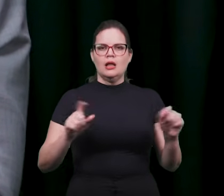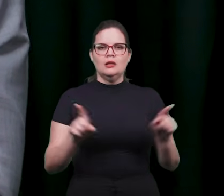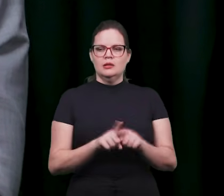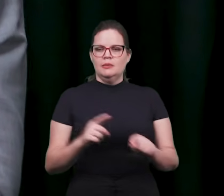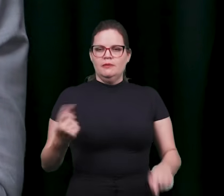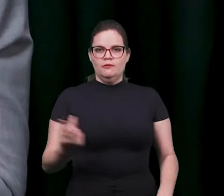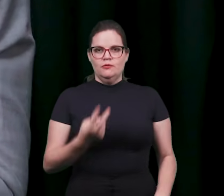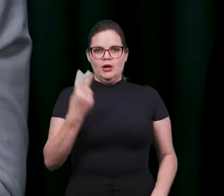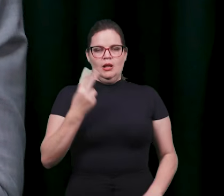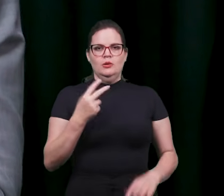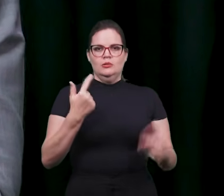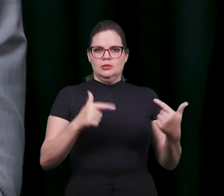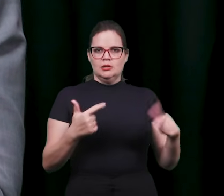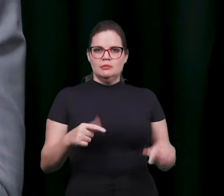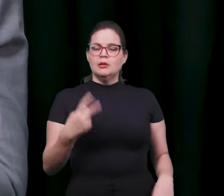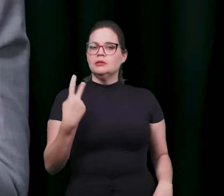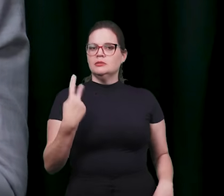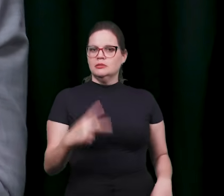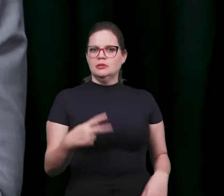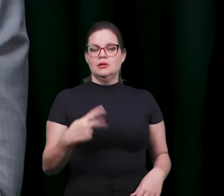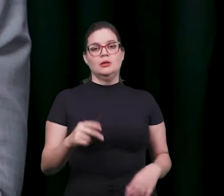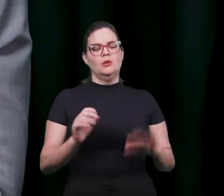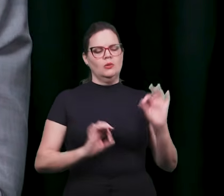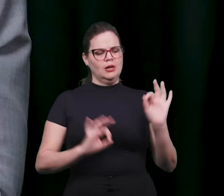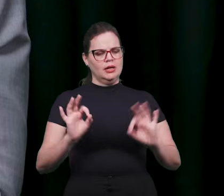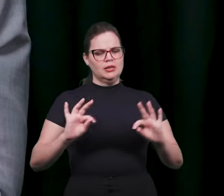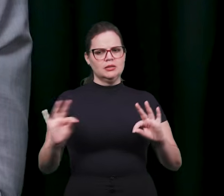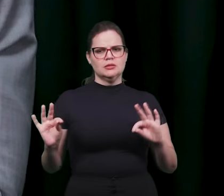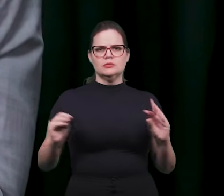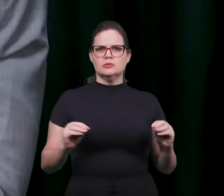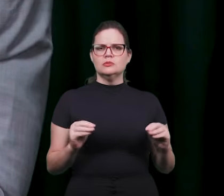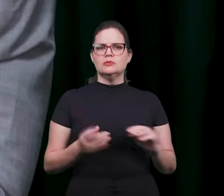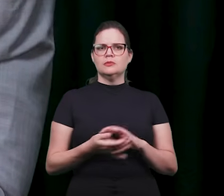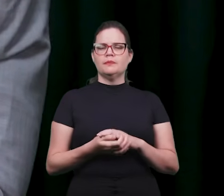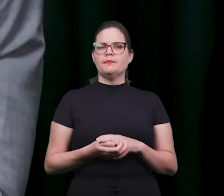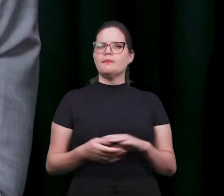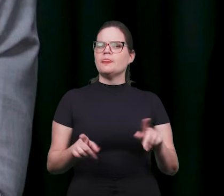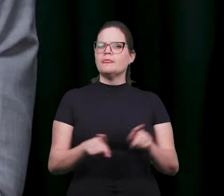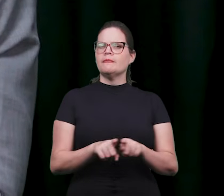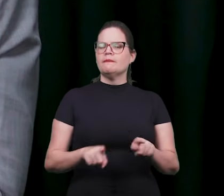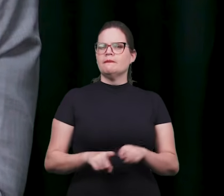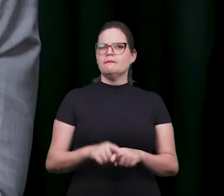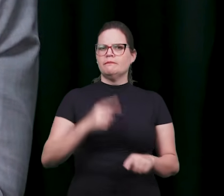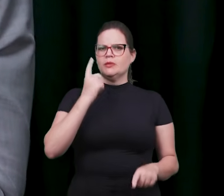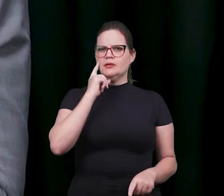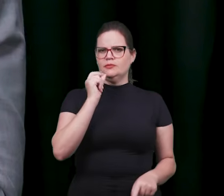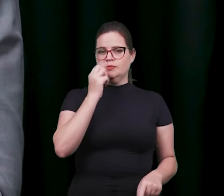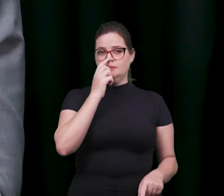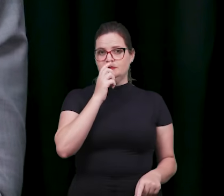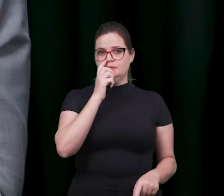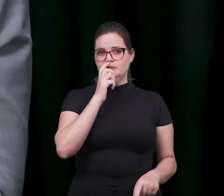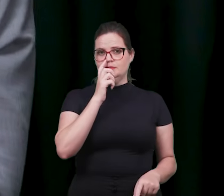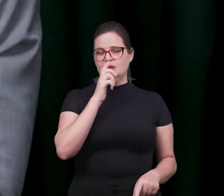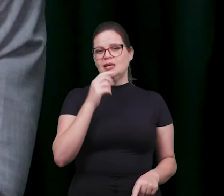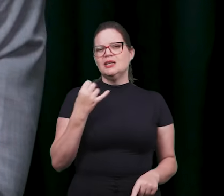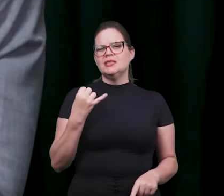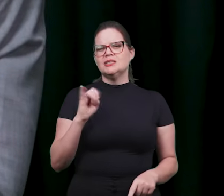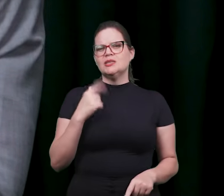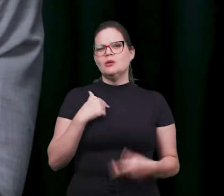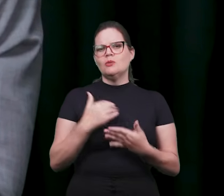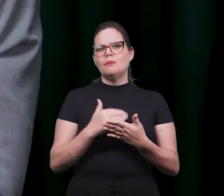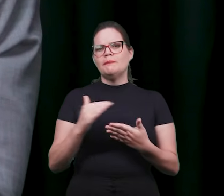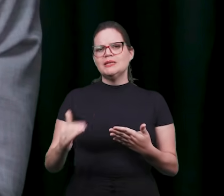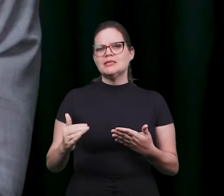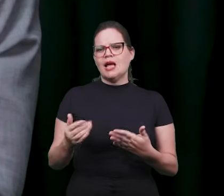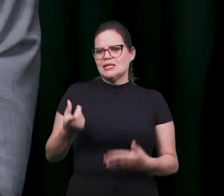ao serviço dele, ao produto dele, ele se organiza e por que não? E outra coisa, mas, pode perguntar, mas doutor, e se eu começar